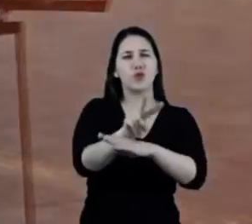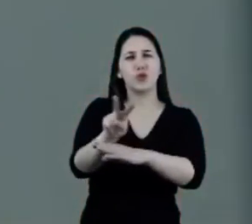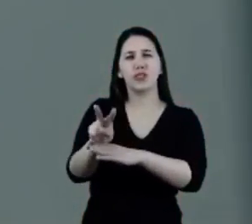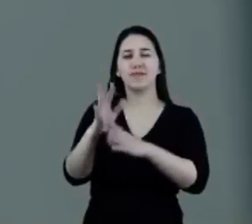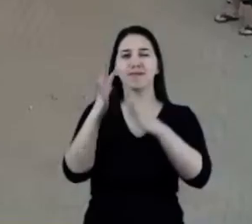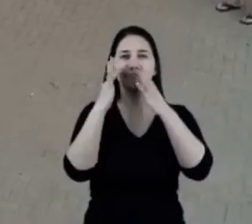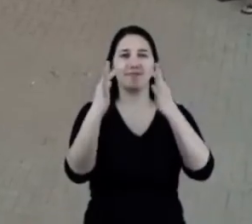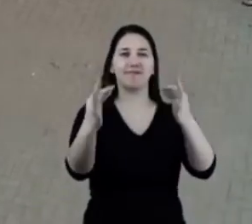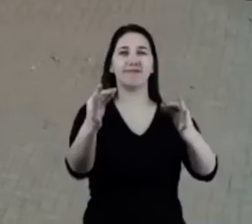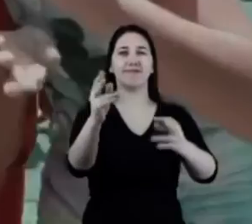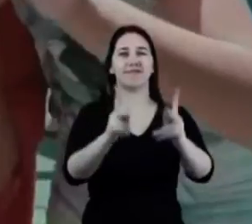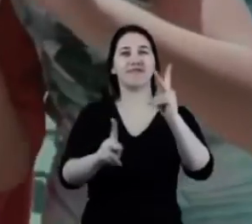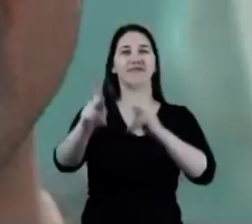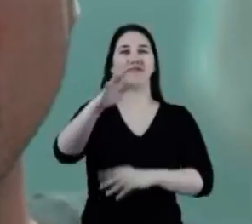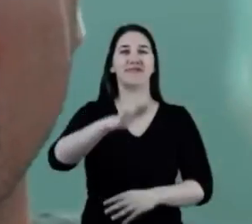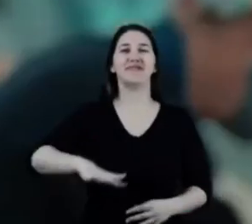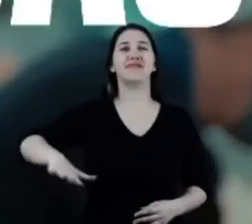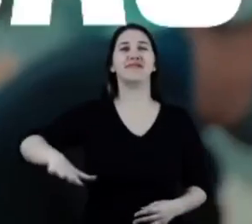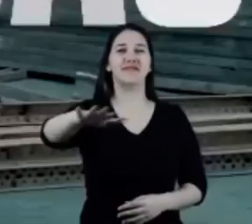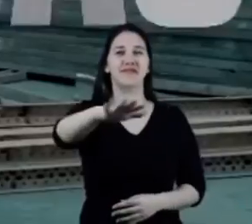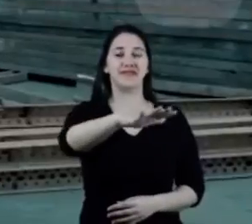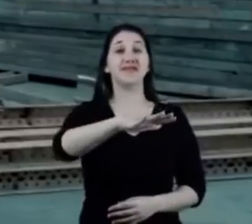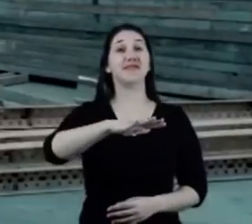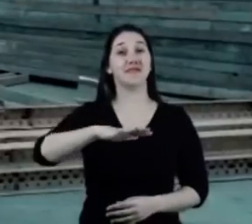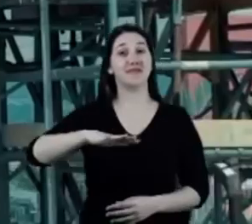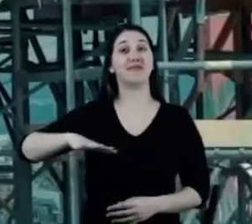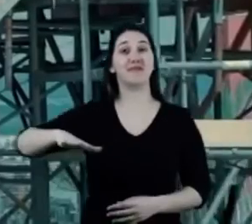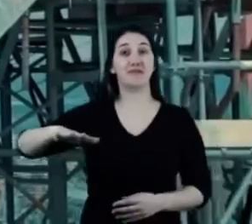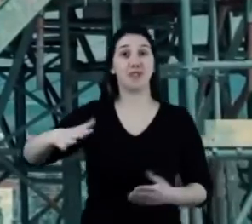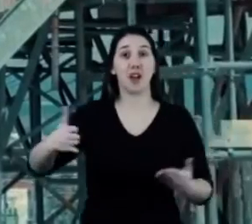atenção para a nossa população. A